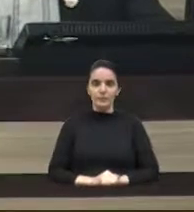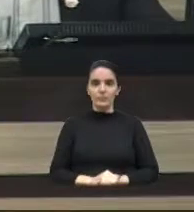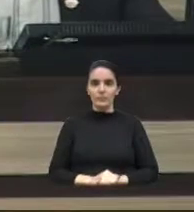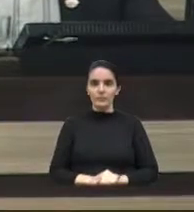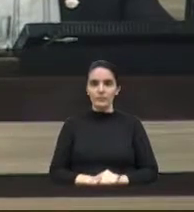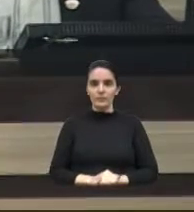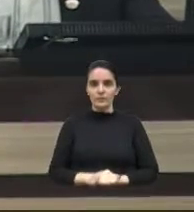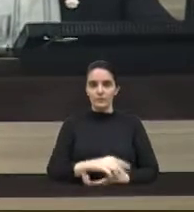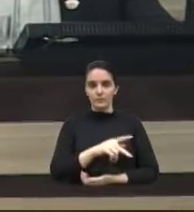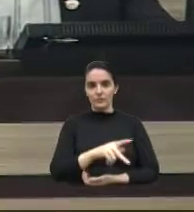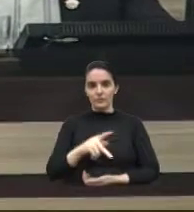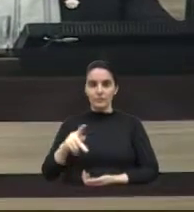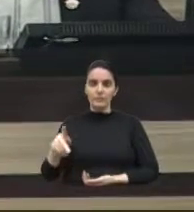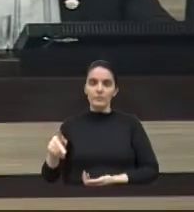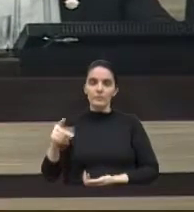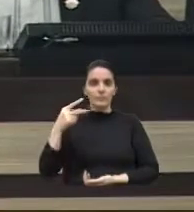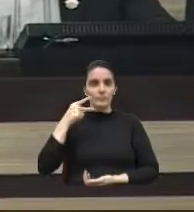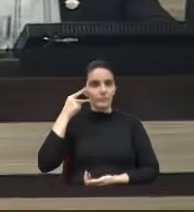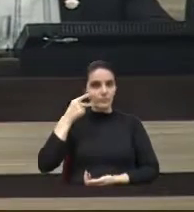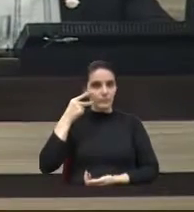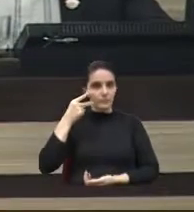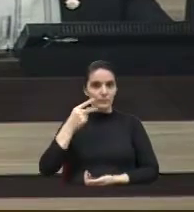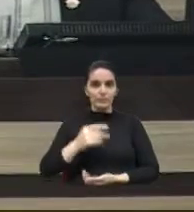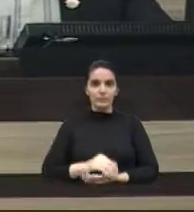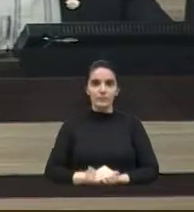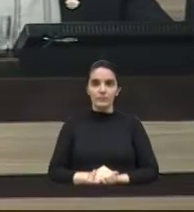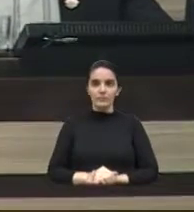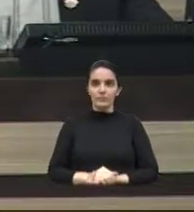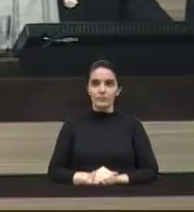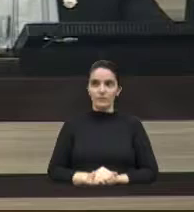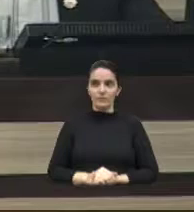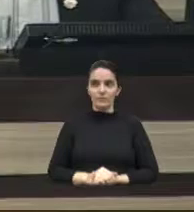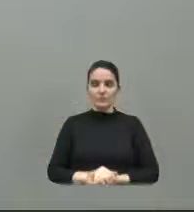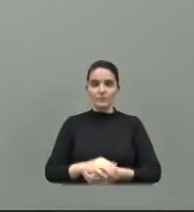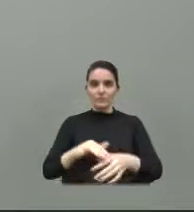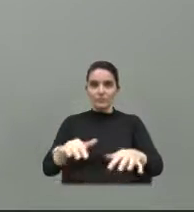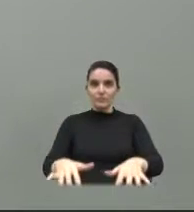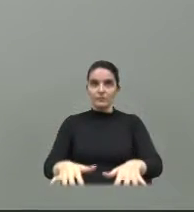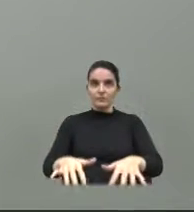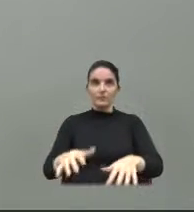Senhor presidente, nobres pares. Lubogo, vereadora.